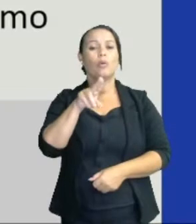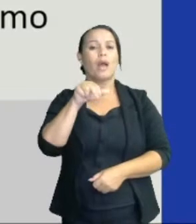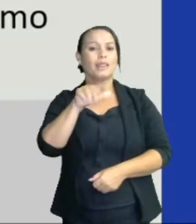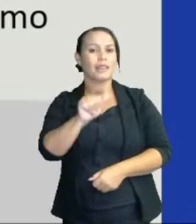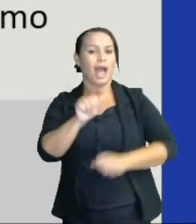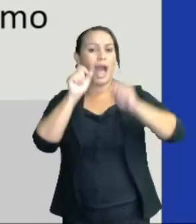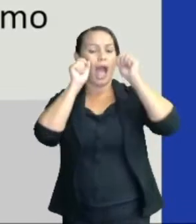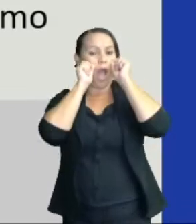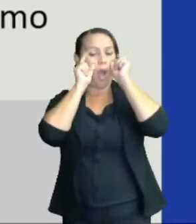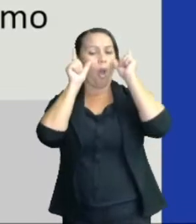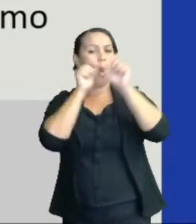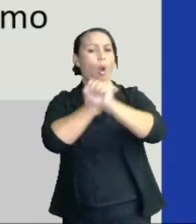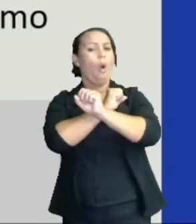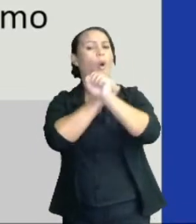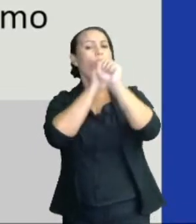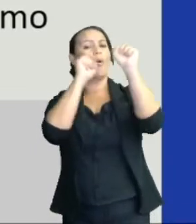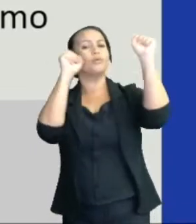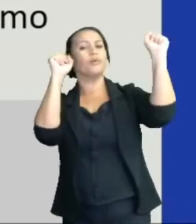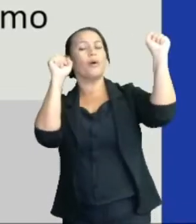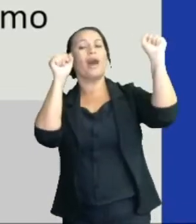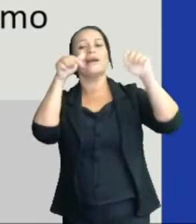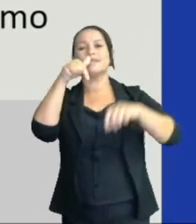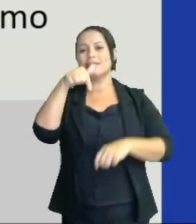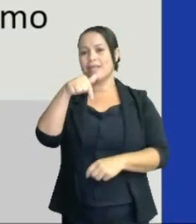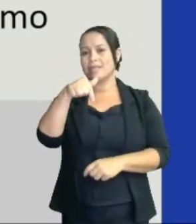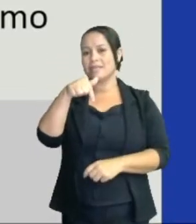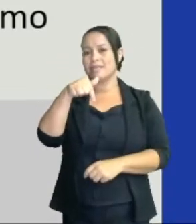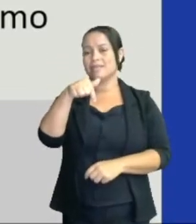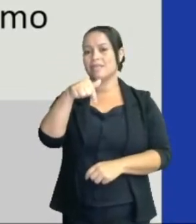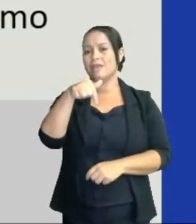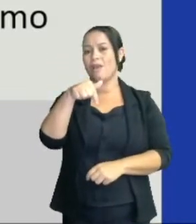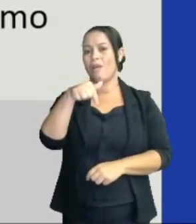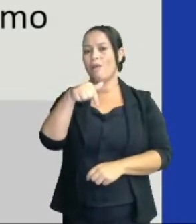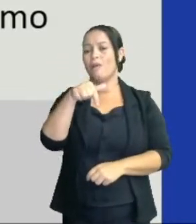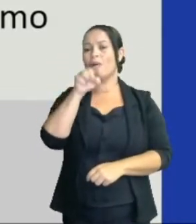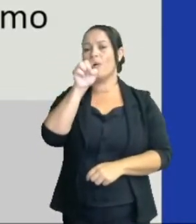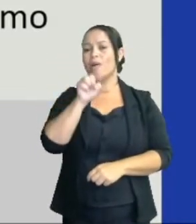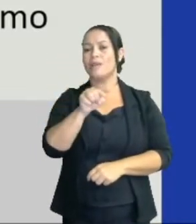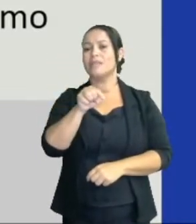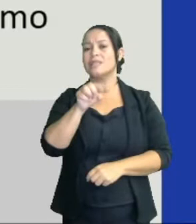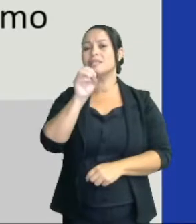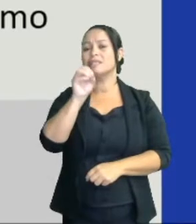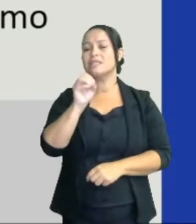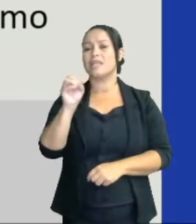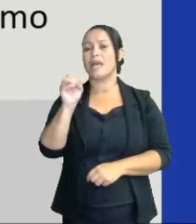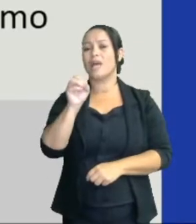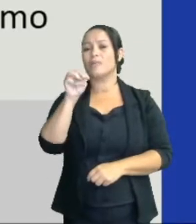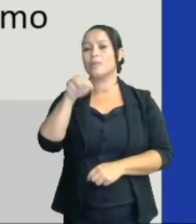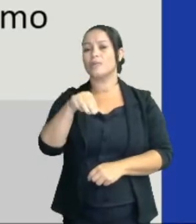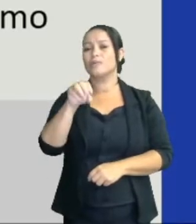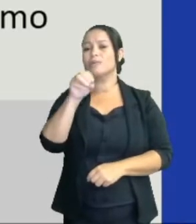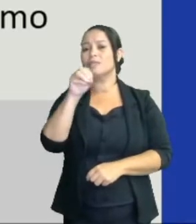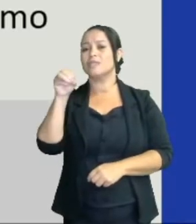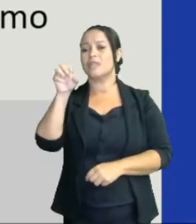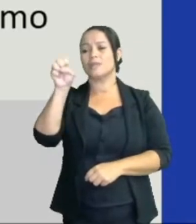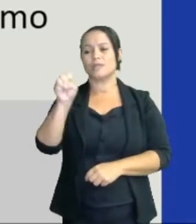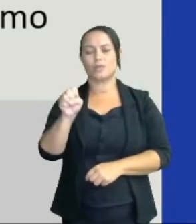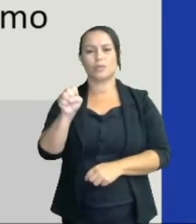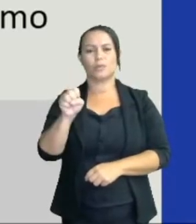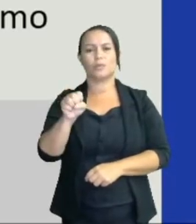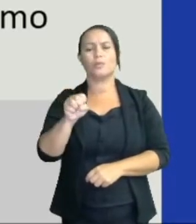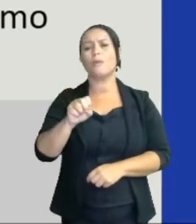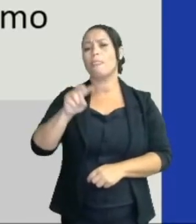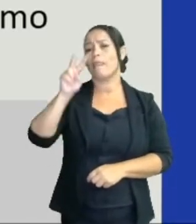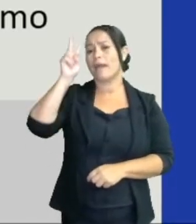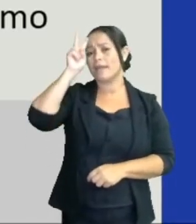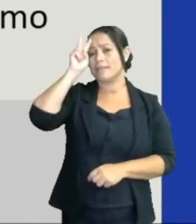Luana acorda às 7 horas, 0 minutos e 0 segundos. Na